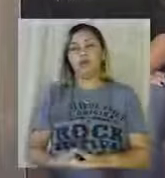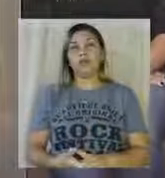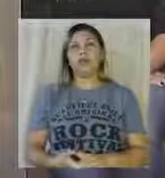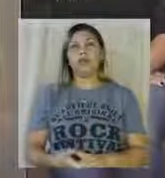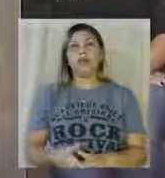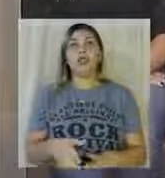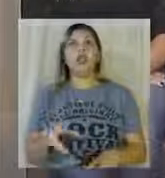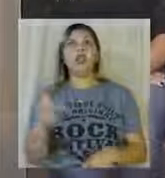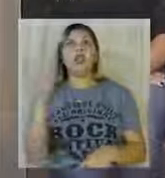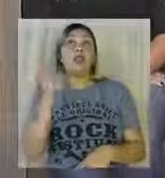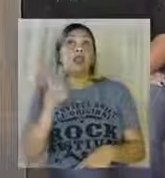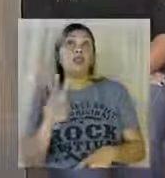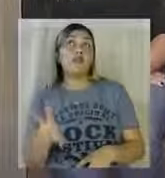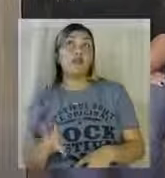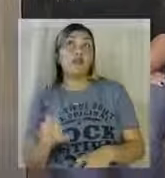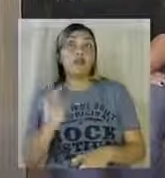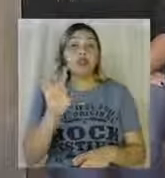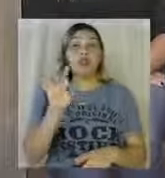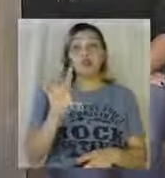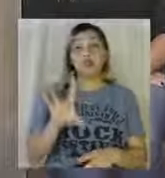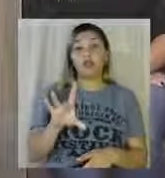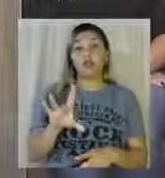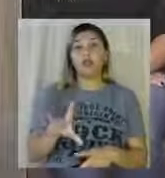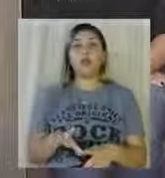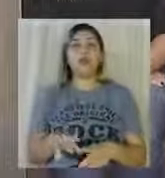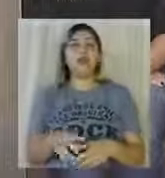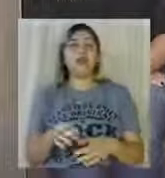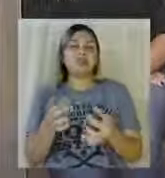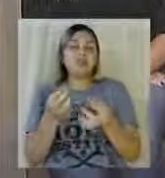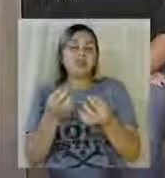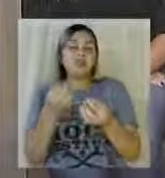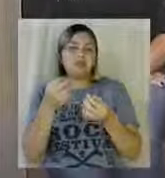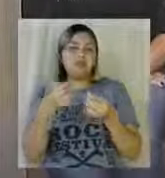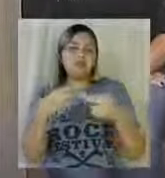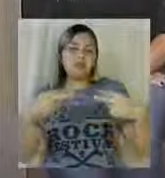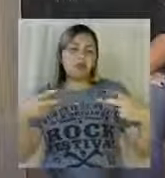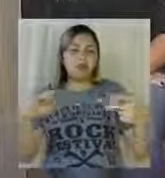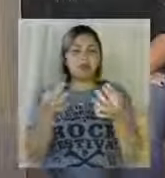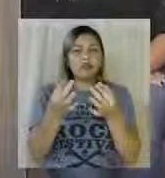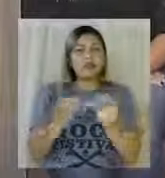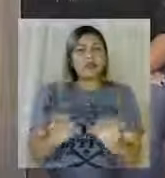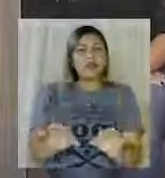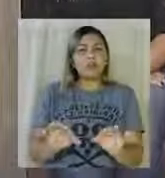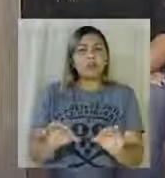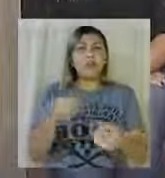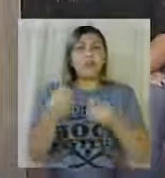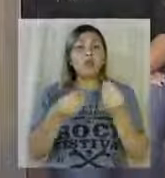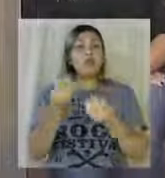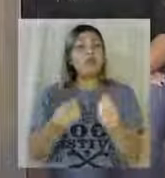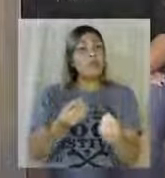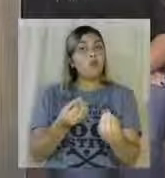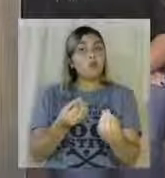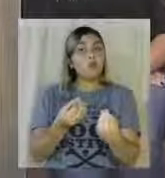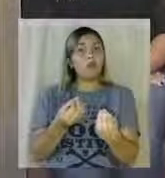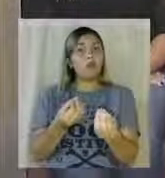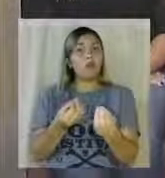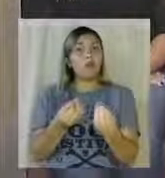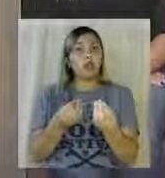Às vezes só sabe o básico, coisas simples, como se comunicar bem, como ter um